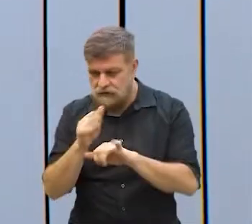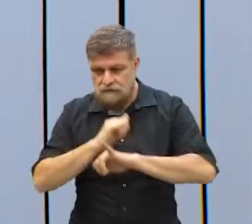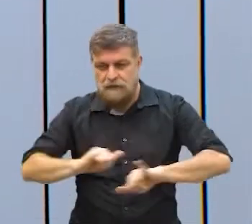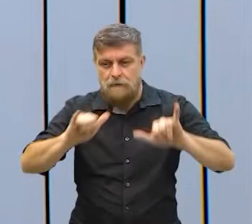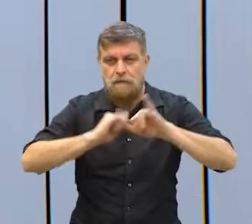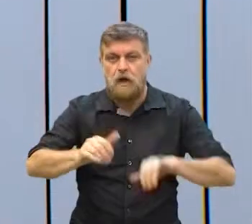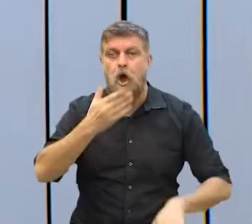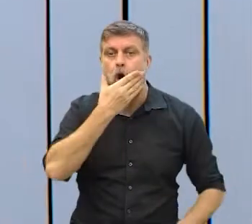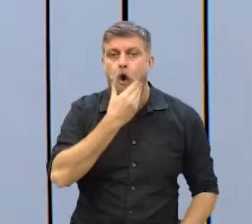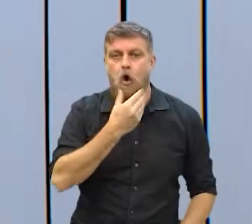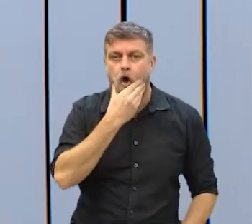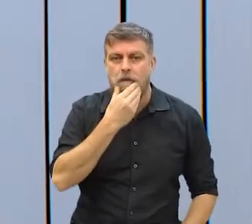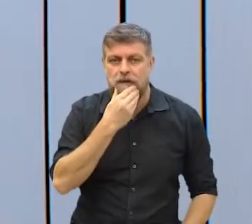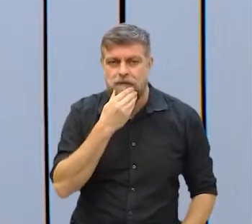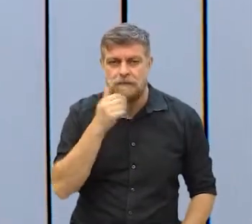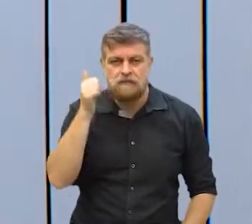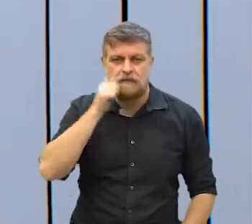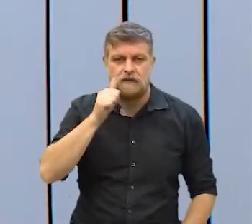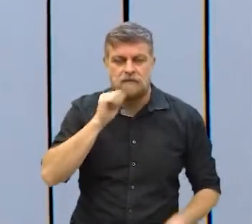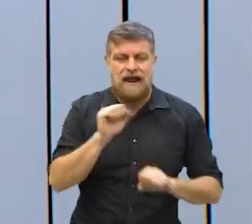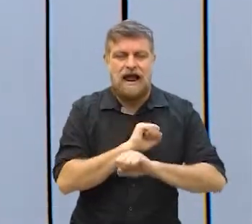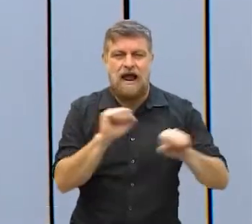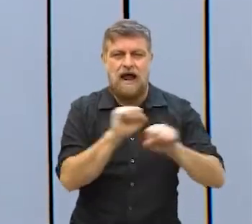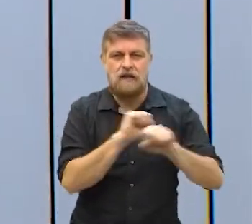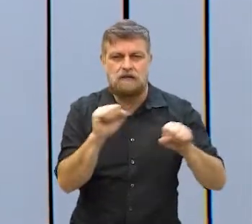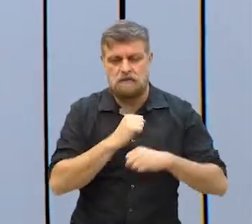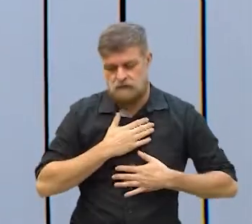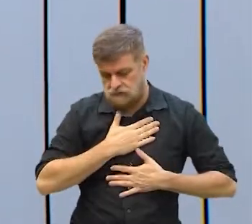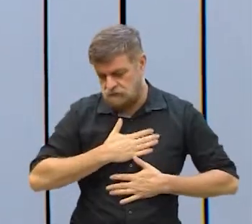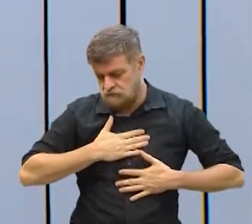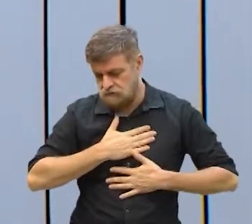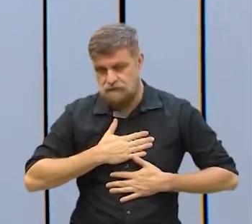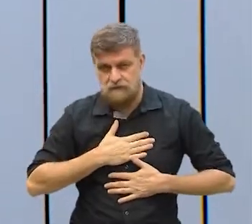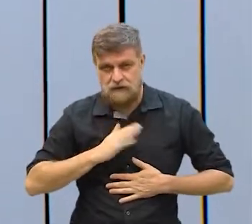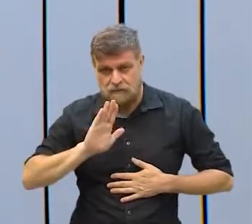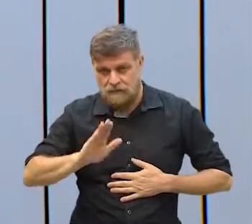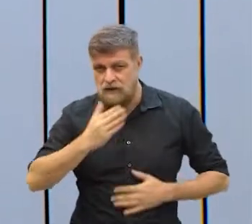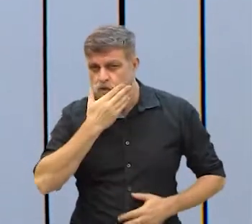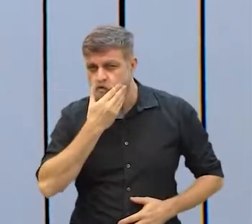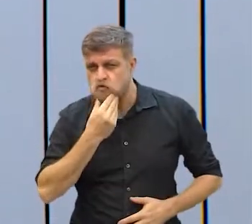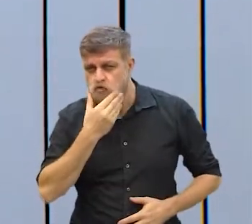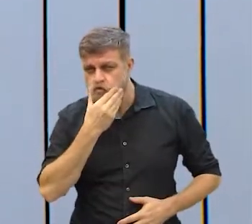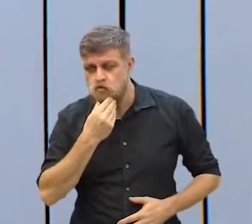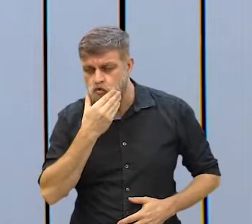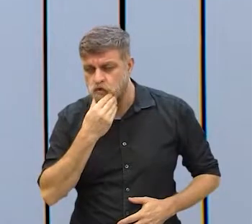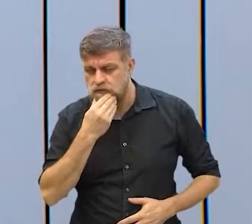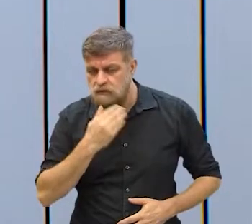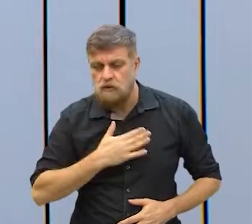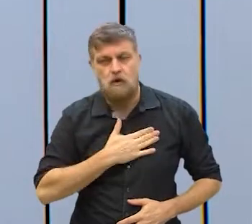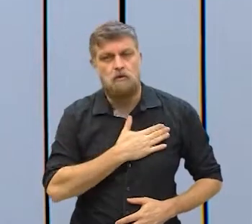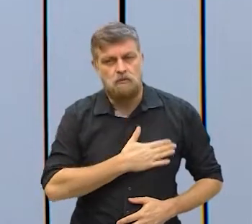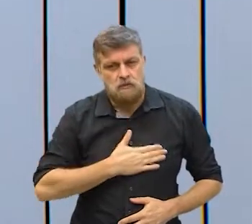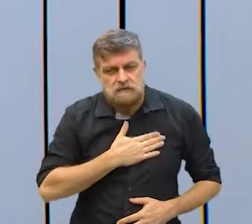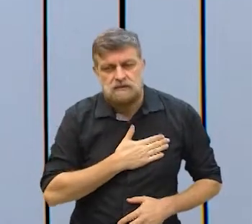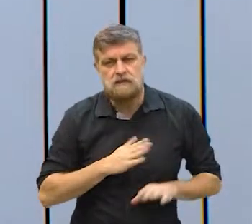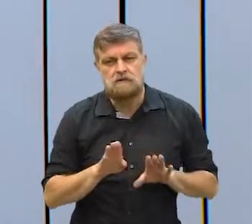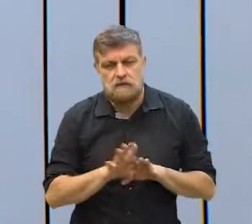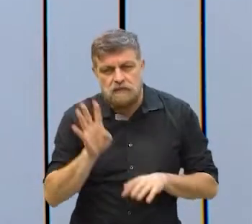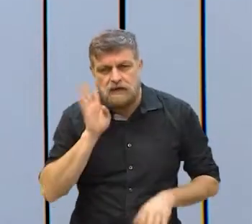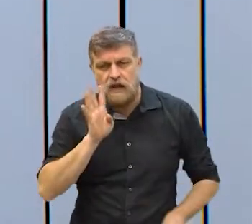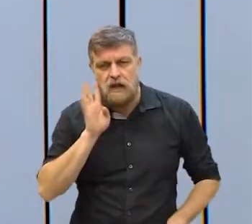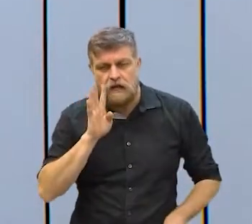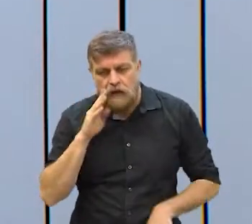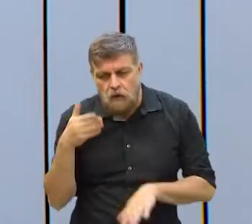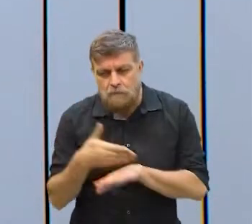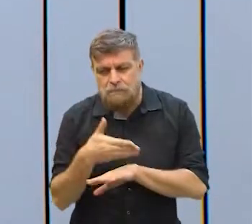mas você vê que isso aí participa é homem. As mulheres adoram. Nossa, as mulheres ficam contentíssimas. Mas os homens estão gostando da situação,